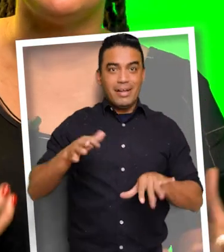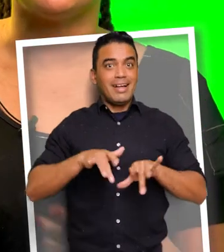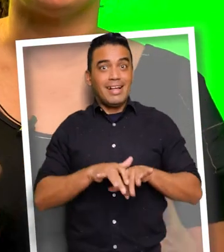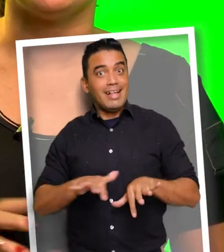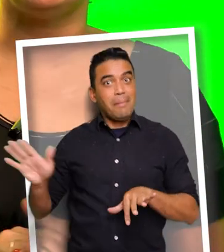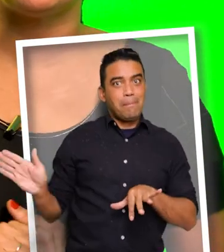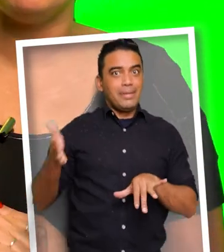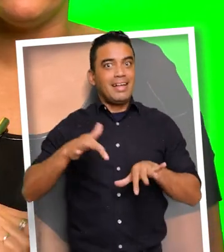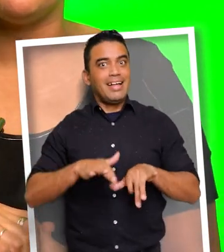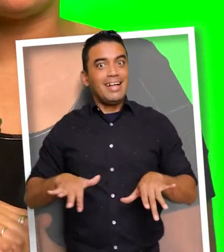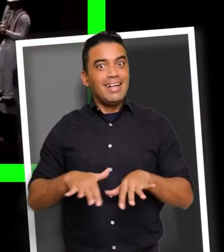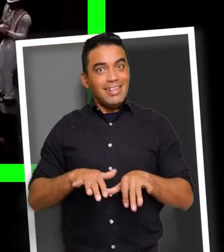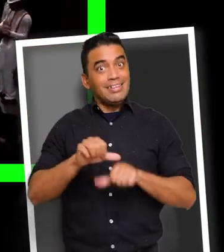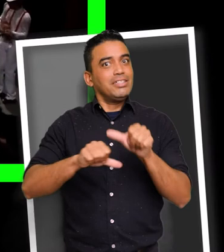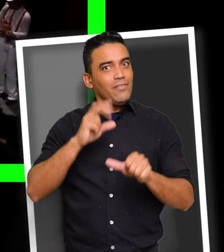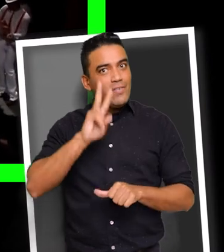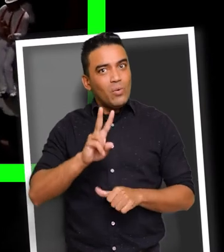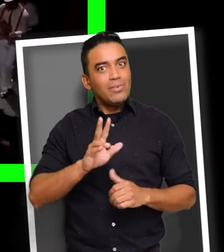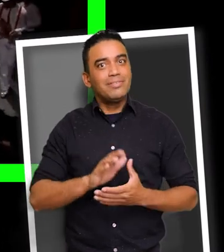as vezes de máquina de escrever.